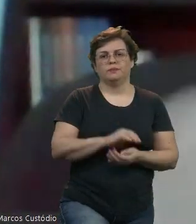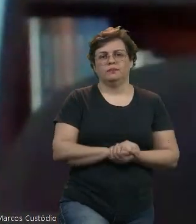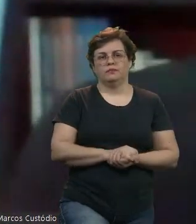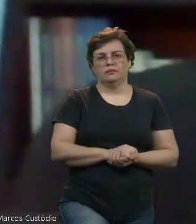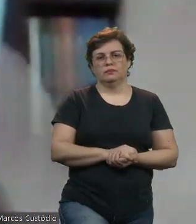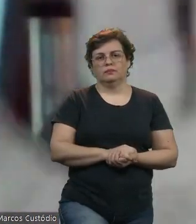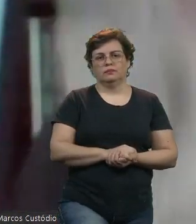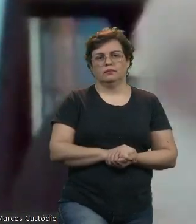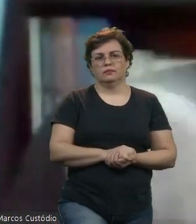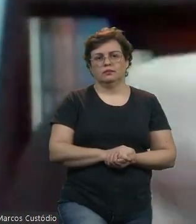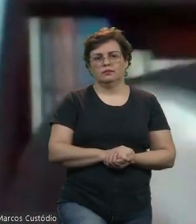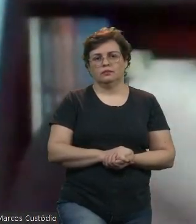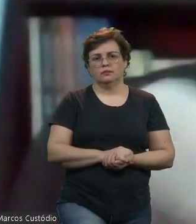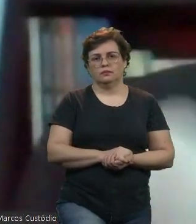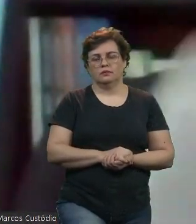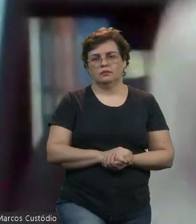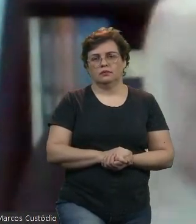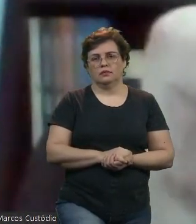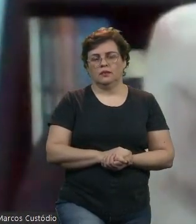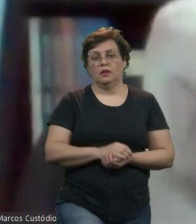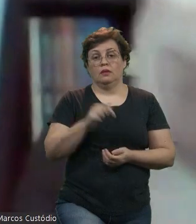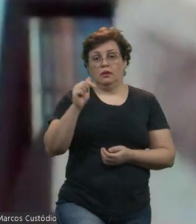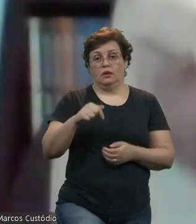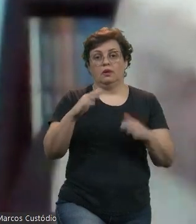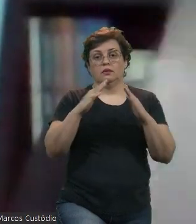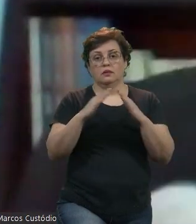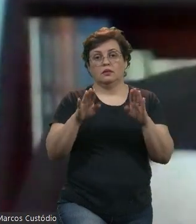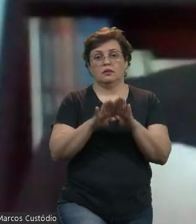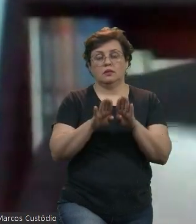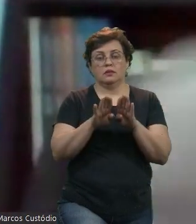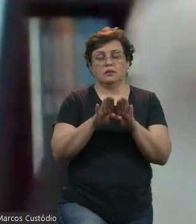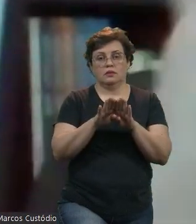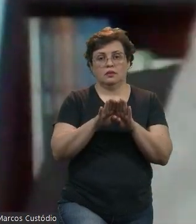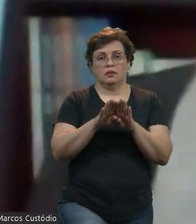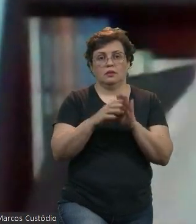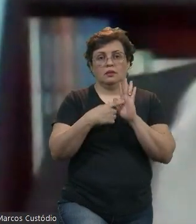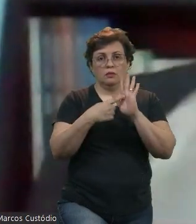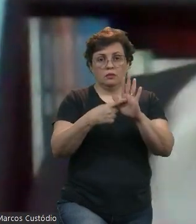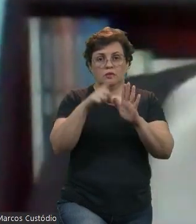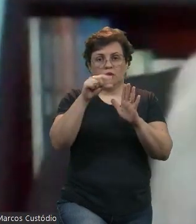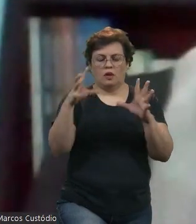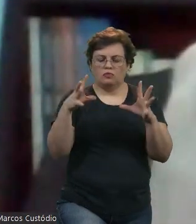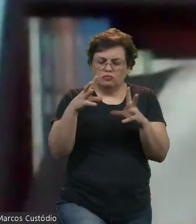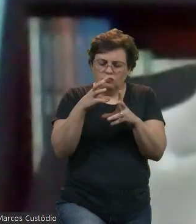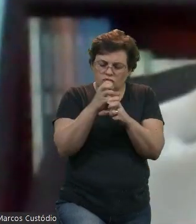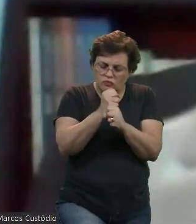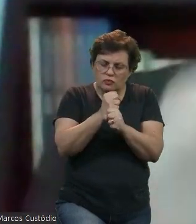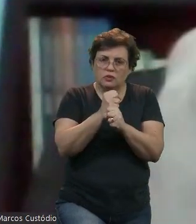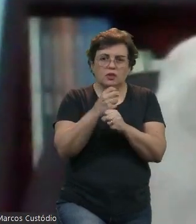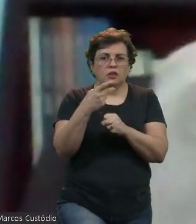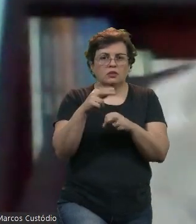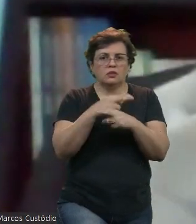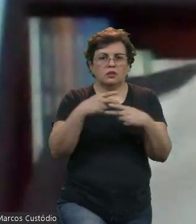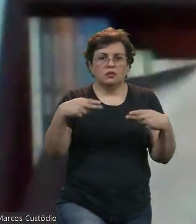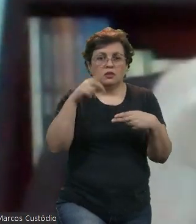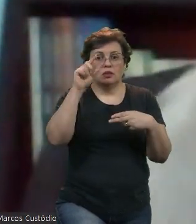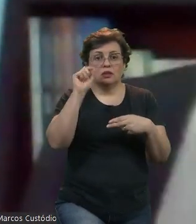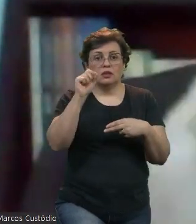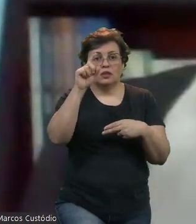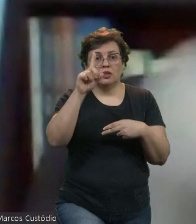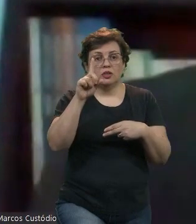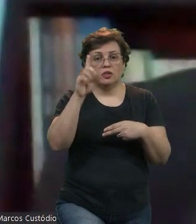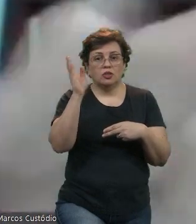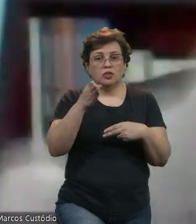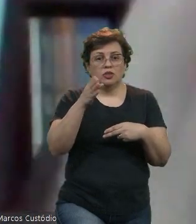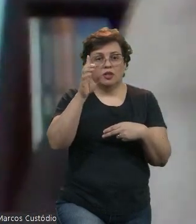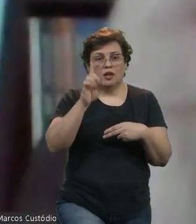e congelado. Foi uma manifestação que esta casa também deu de enxugamento da sua estrutura, que já é uma das mais